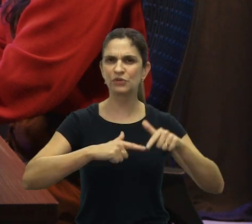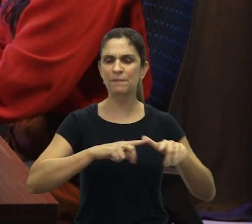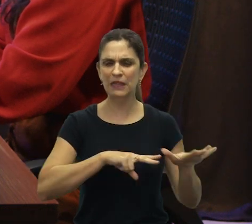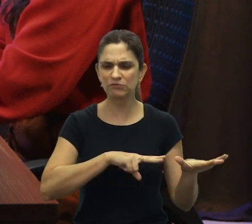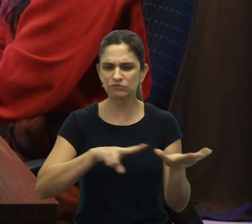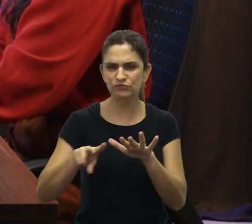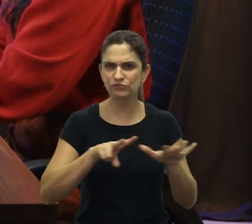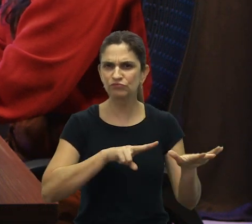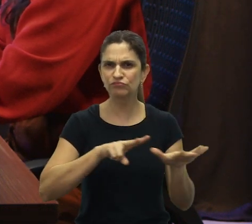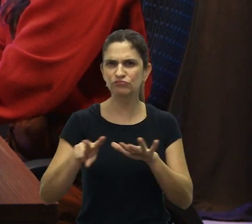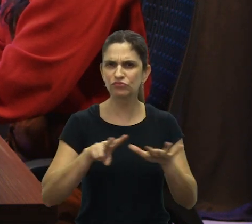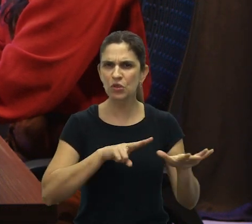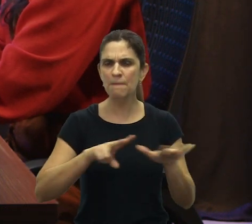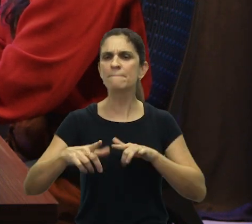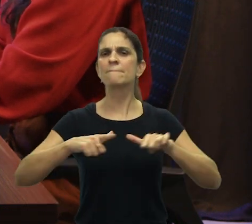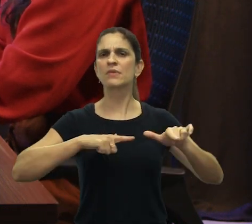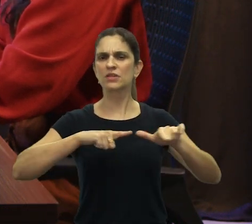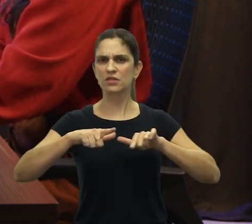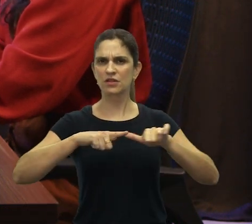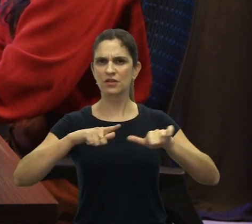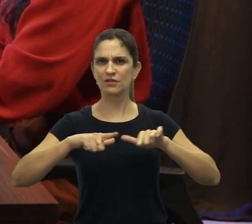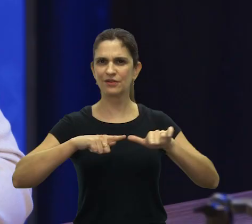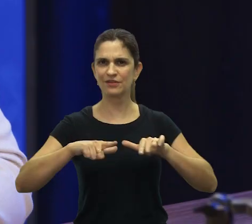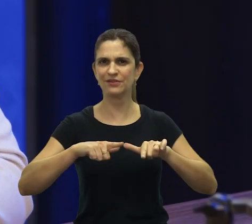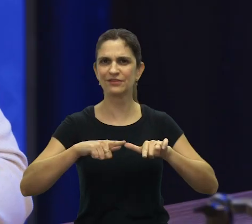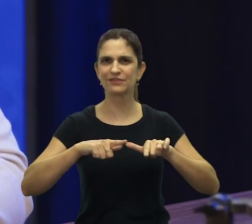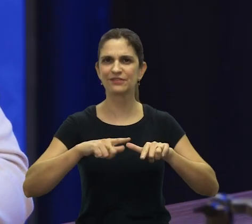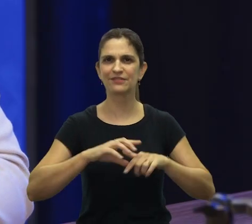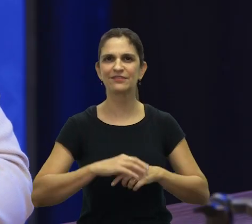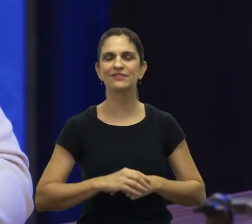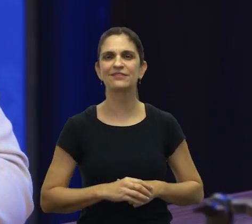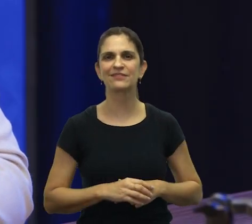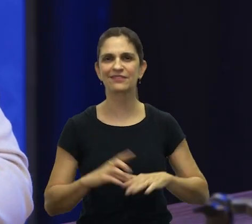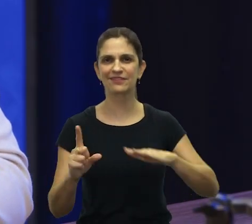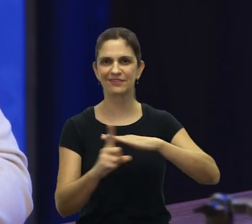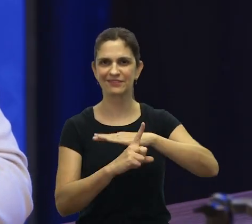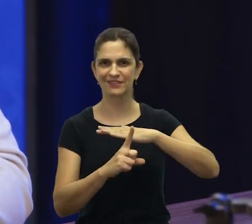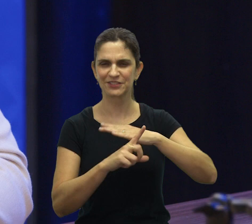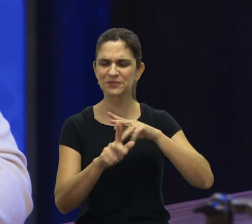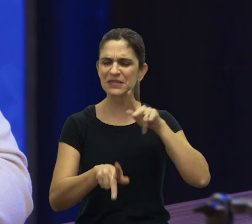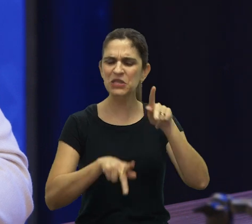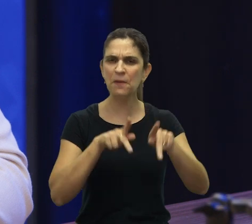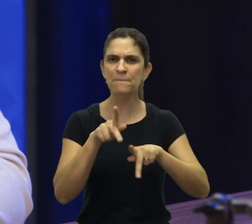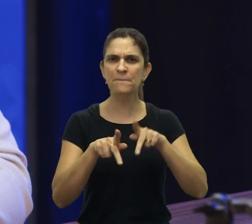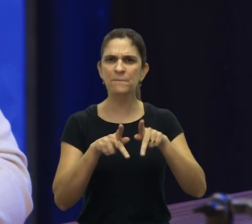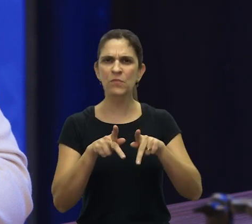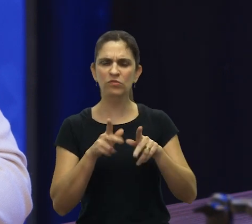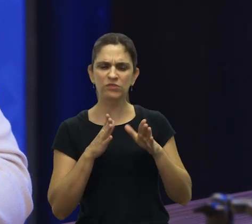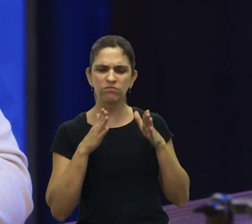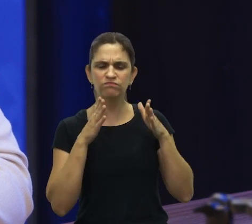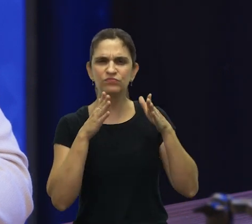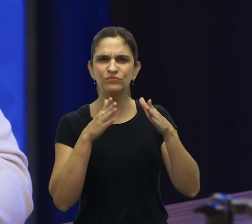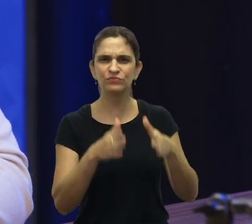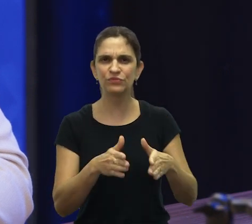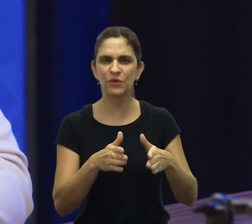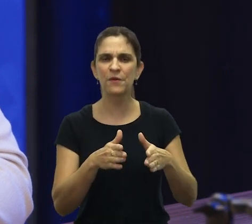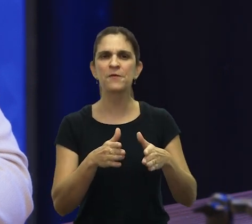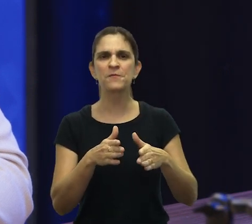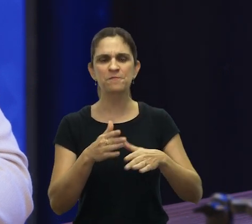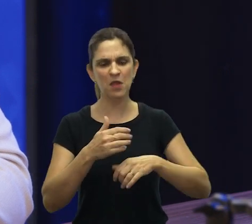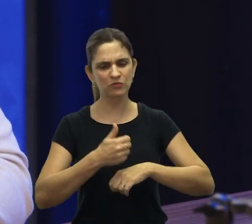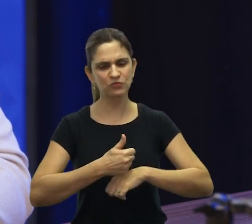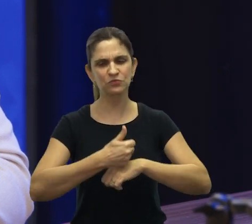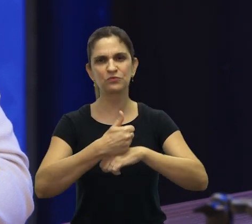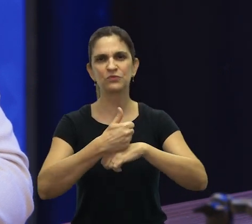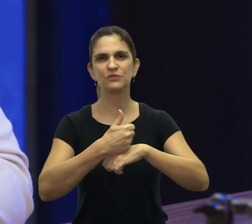dia. Não teve nenhuma semana que a gente ficou parado em casa, sem disponibilizar um atendimento à população, ofertando o que a gente tem de